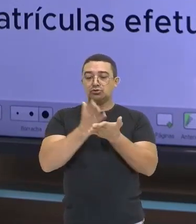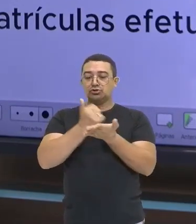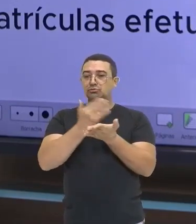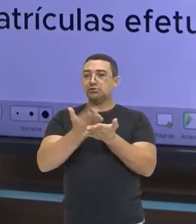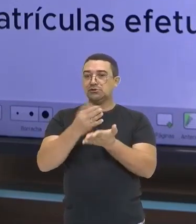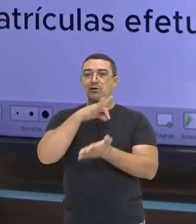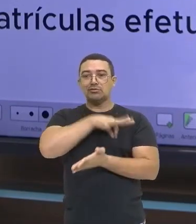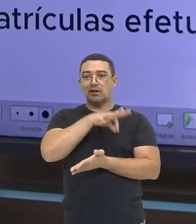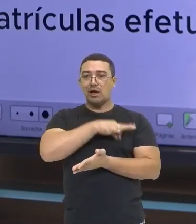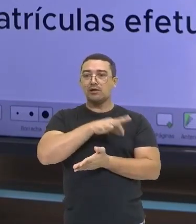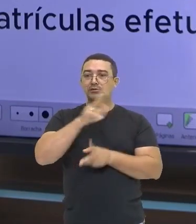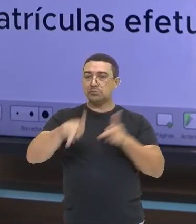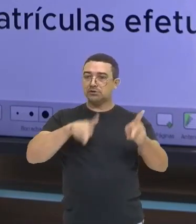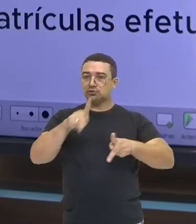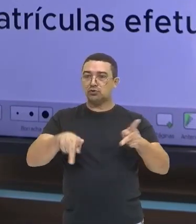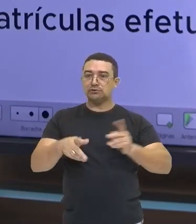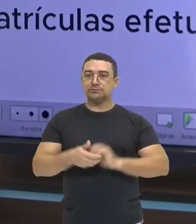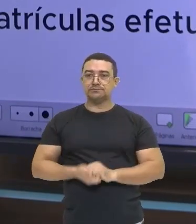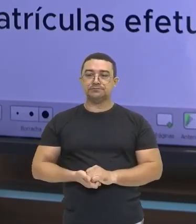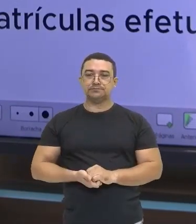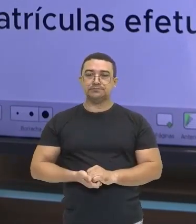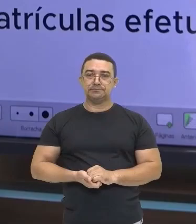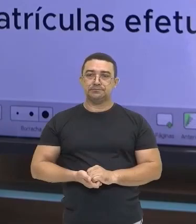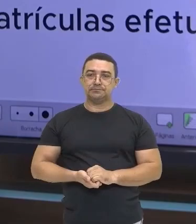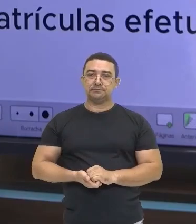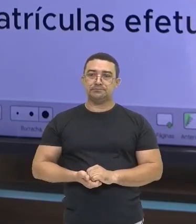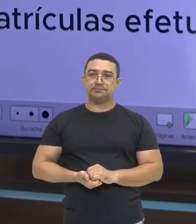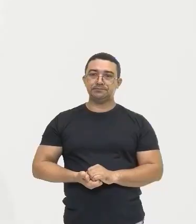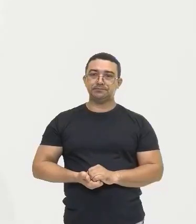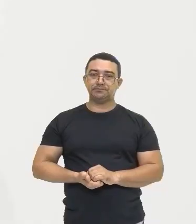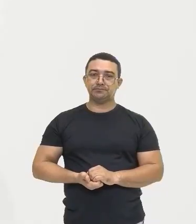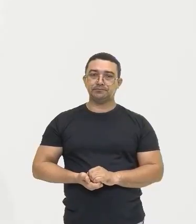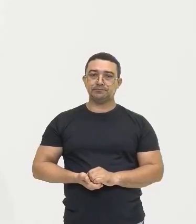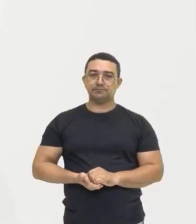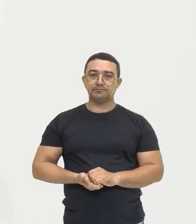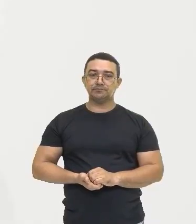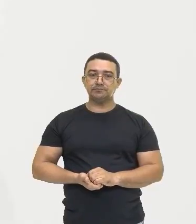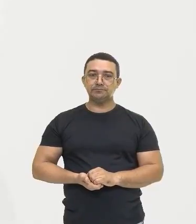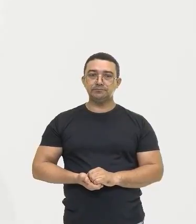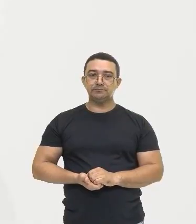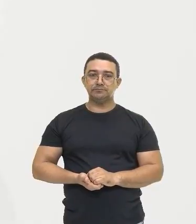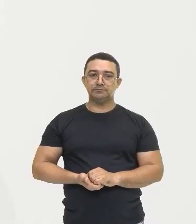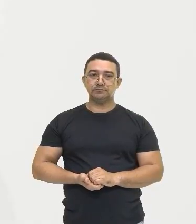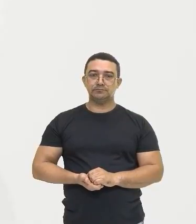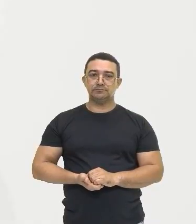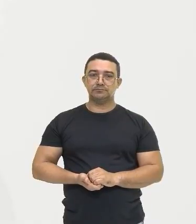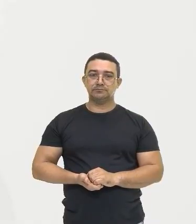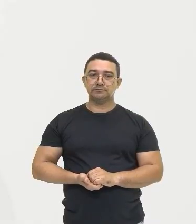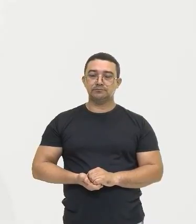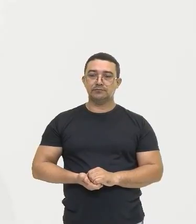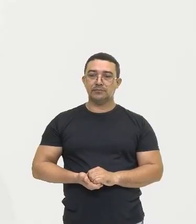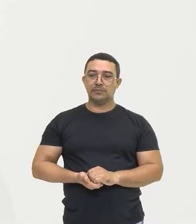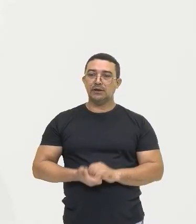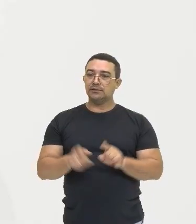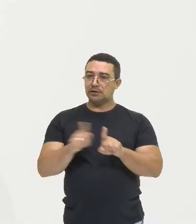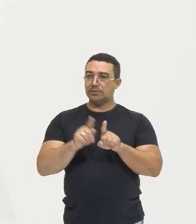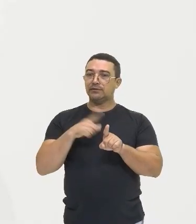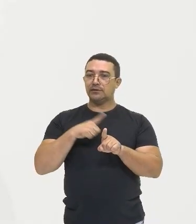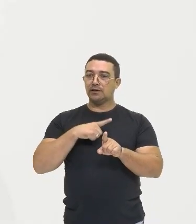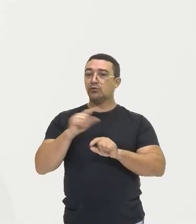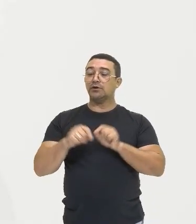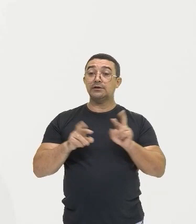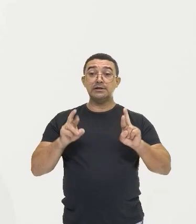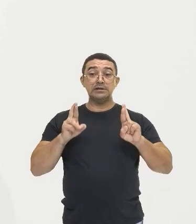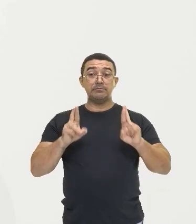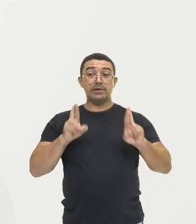renda também? Vamos ao próximo aspecto que a gente leva em consideração para o IDH? A gente tem também a